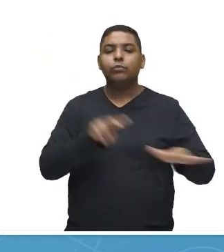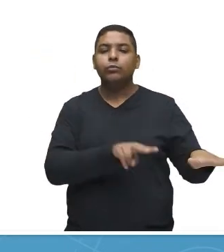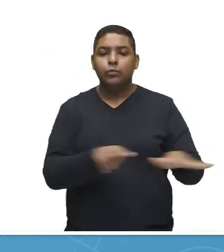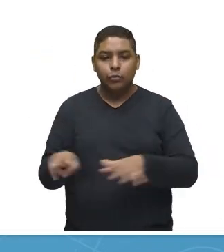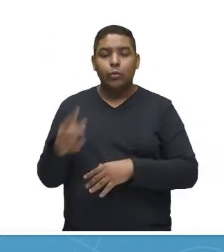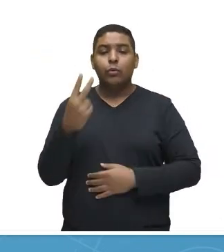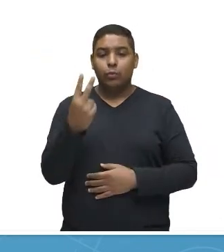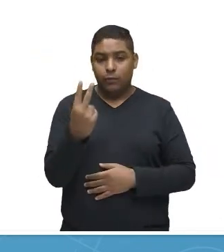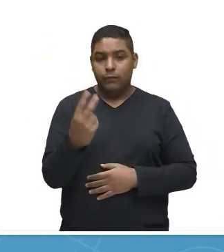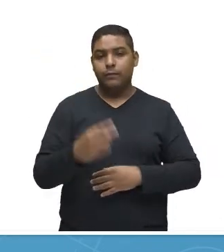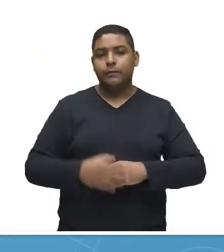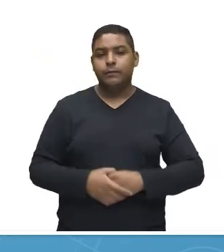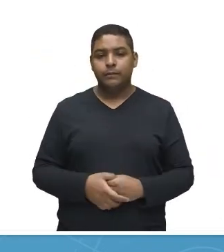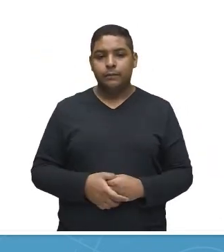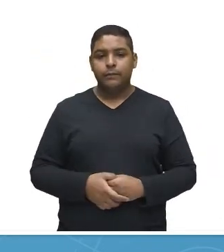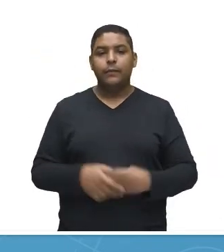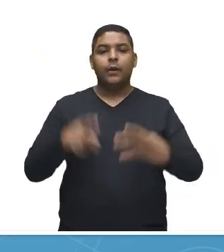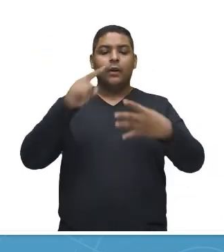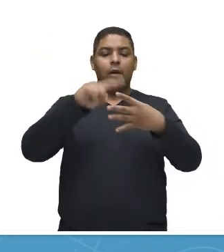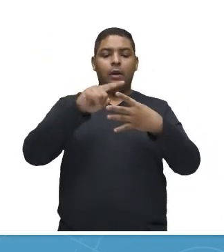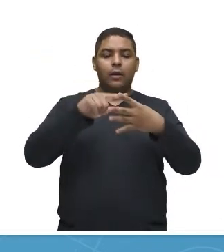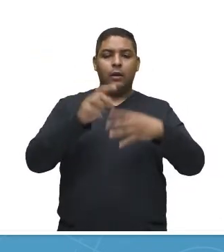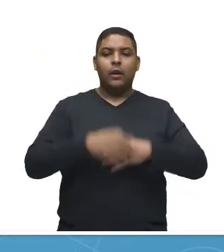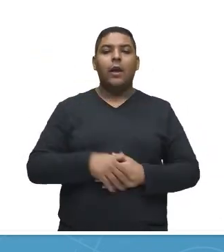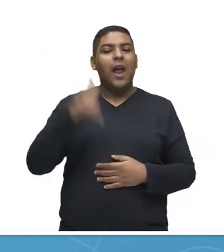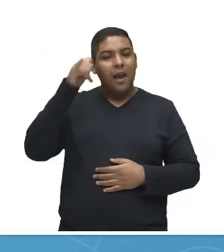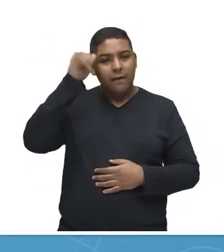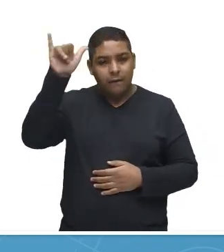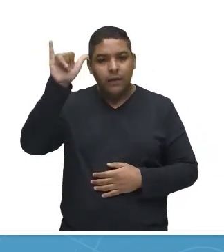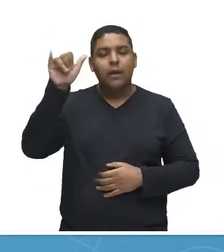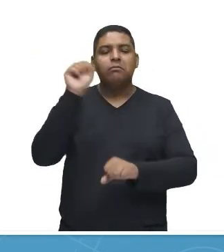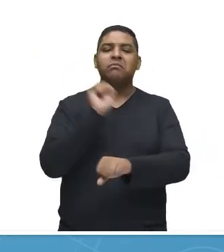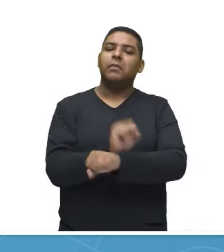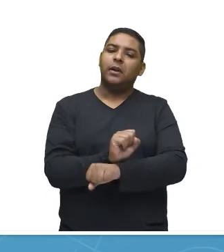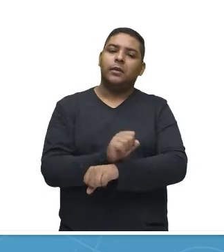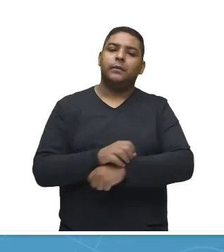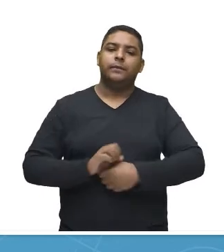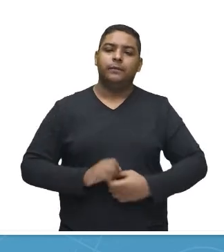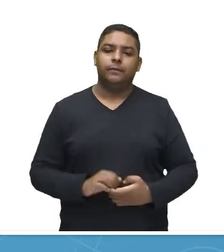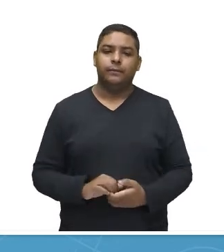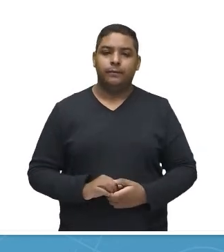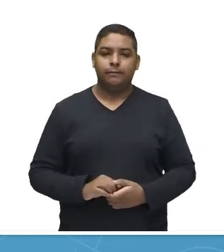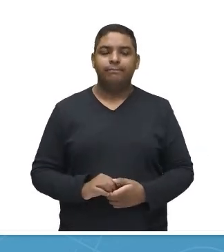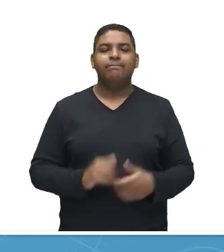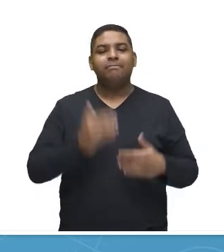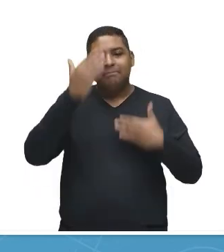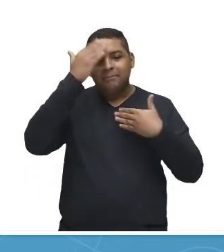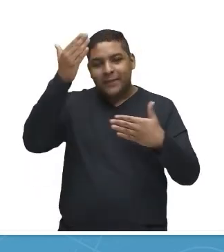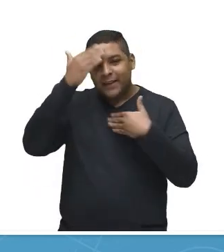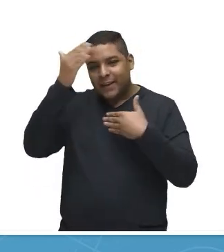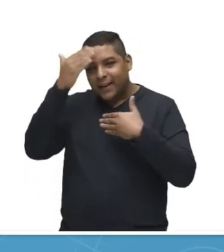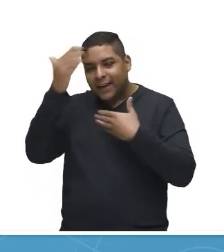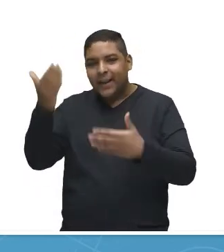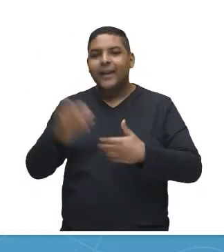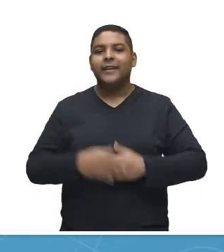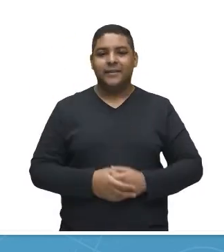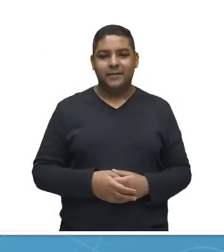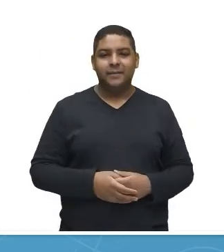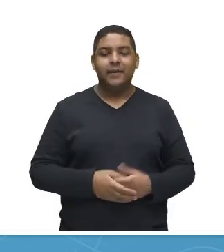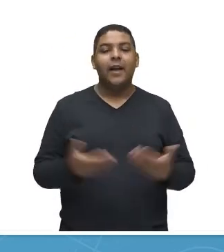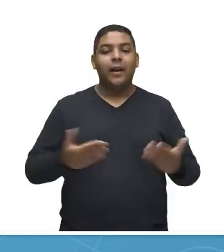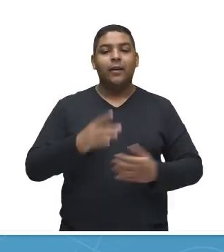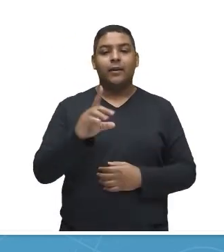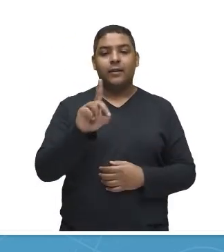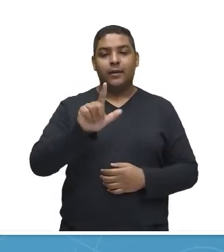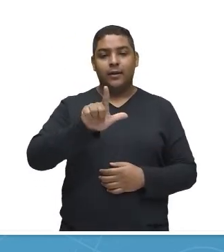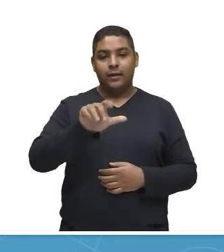no topo da pirâmide, aqueles exercícios que nós devemos evitar, certo? Obrigada pela participação de vocês. Vamos à